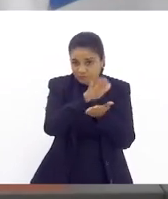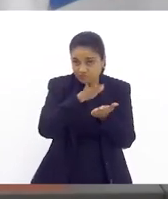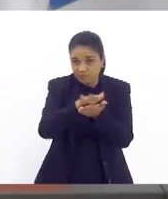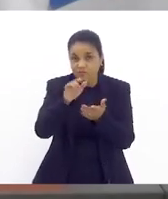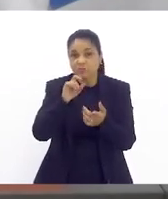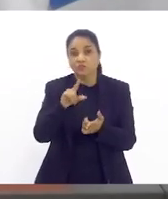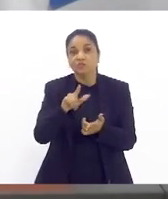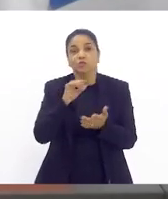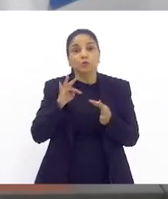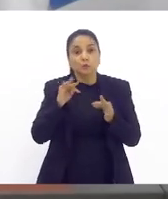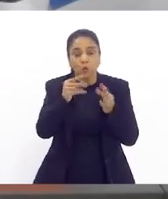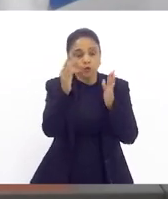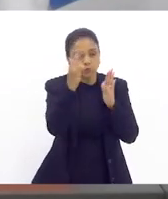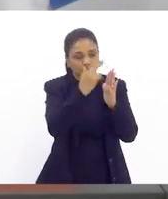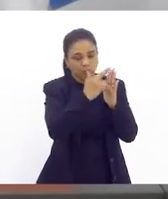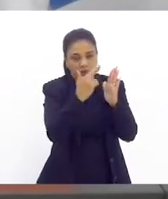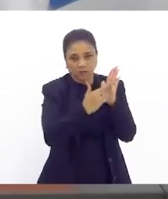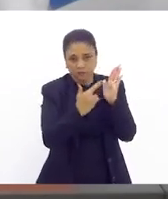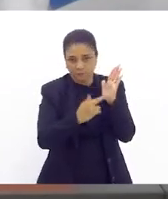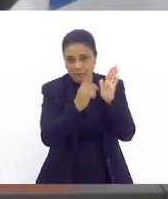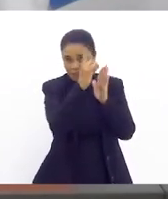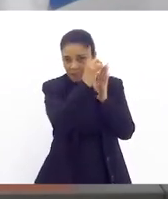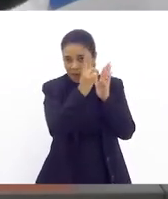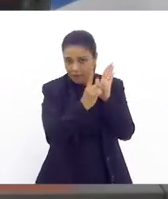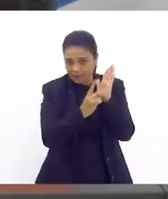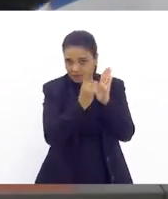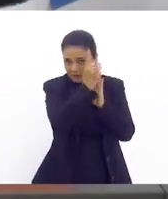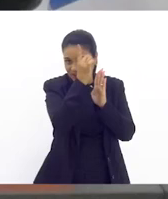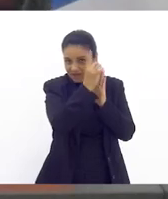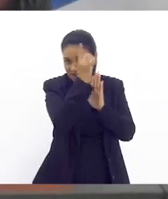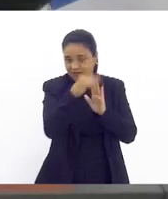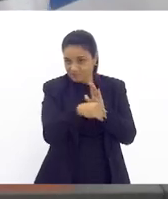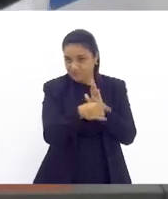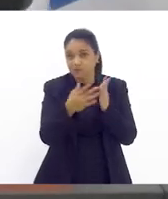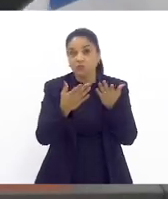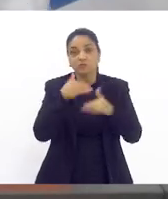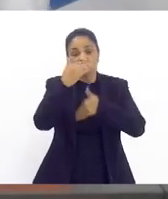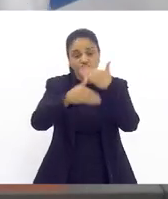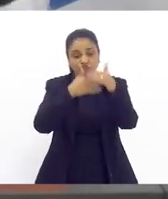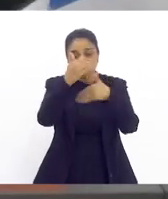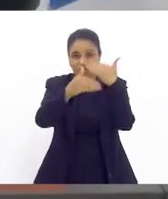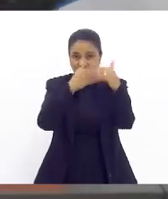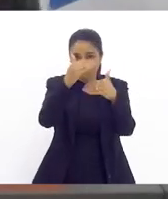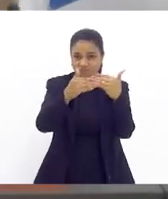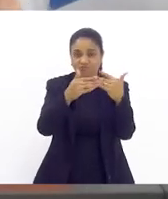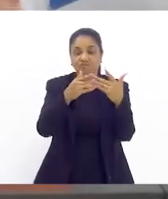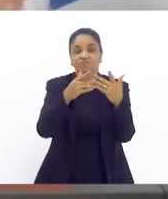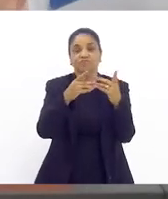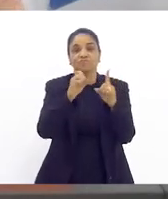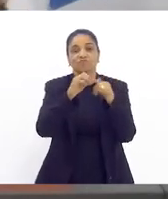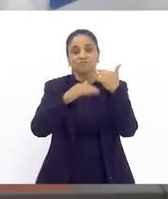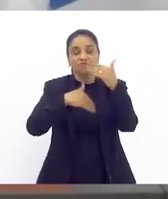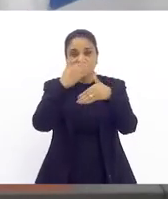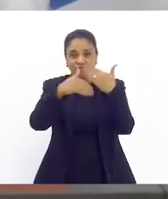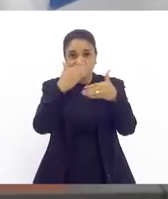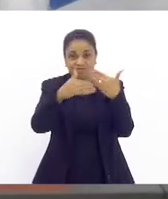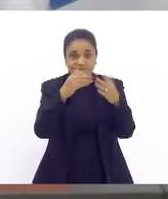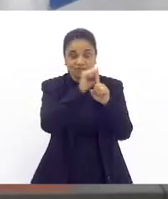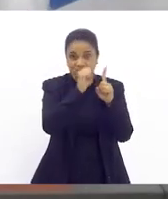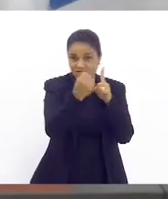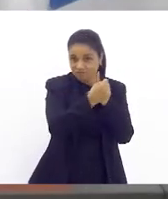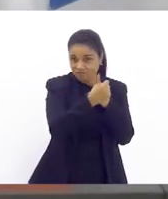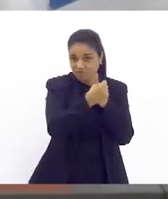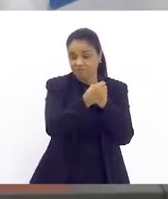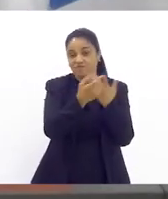nós vamos discutir o plano estratégico de desenvolvimento econômico e social para fundamentar